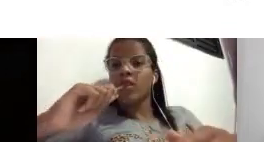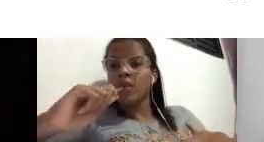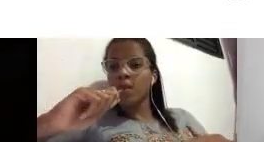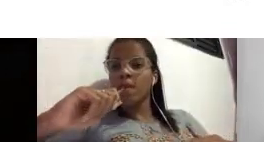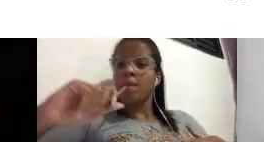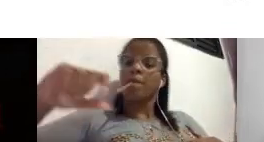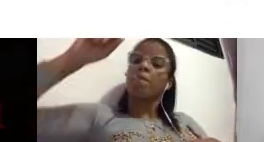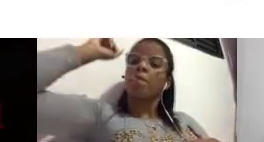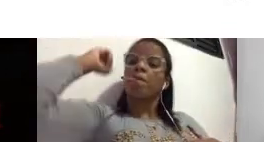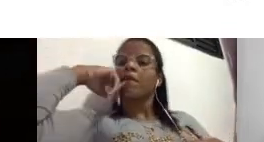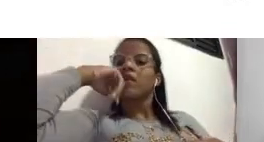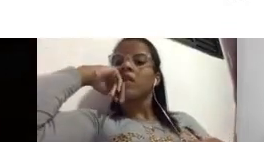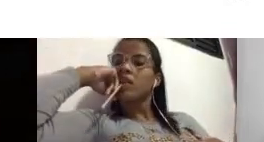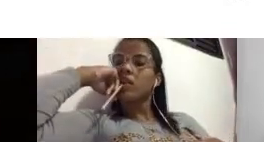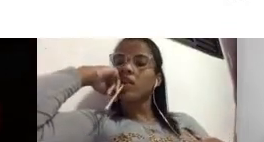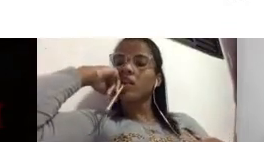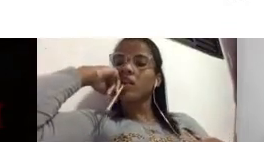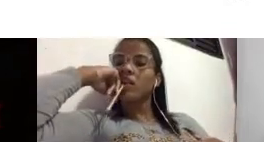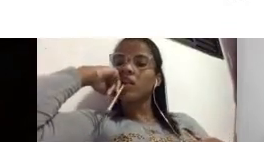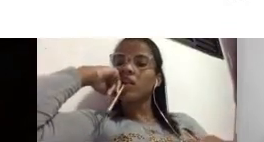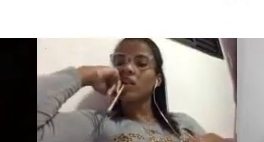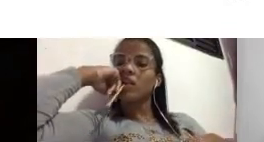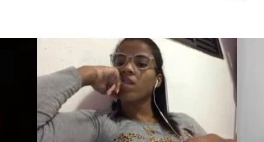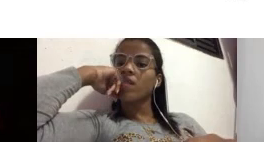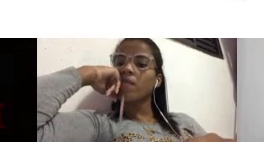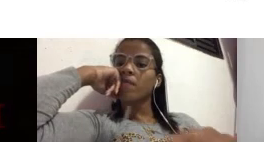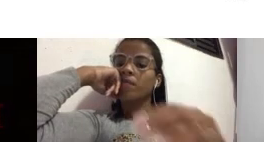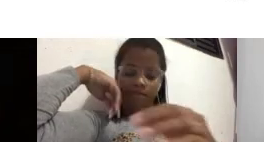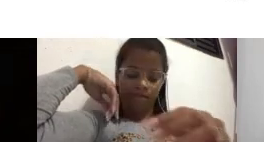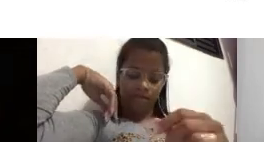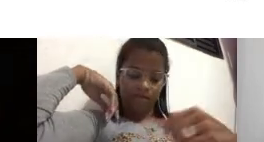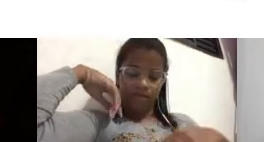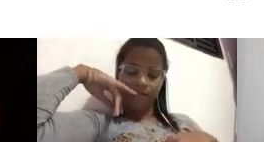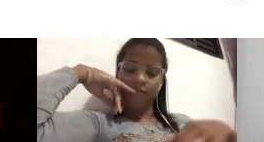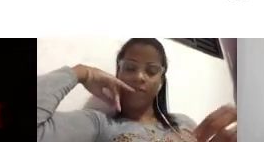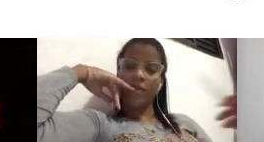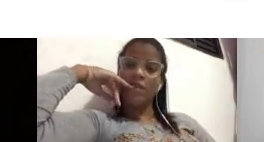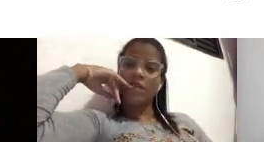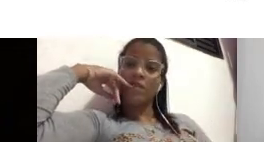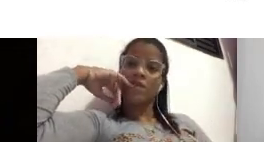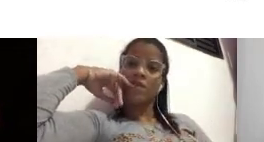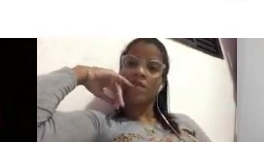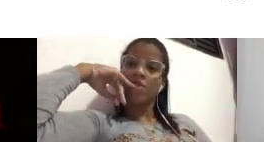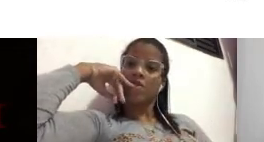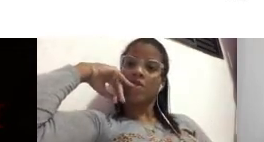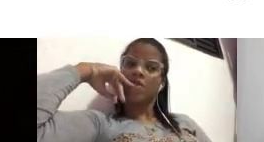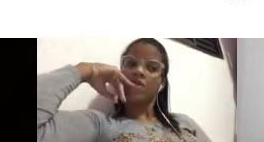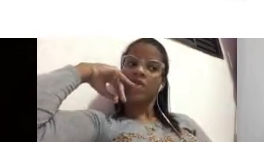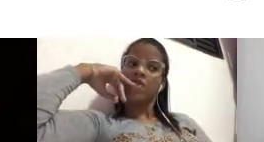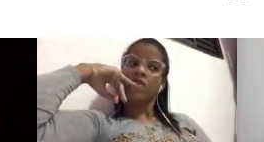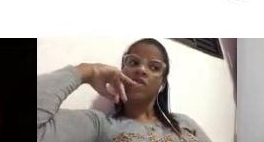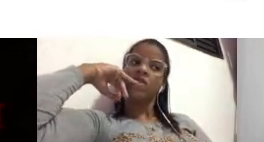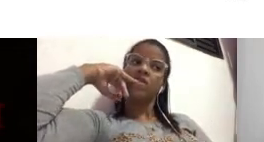pessoa. Então, eu não vou pegar as vísceras que estão todas caídas e colocar dentro do abdômen, porque eu posso contaminar a